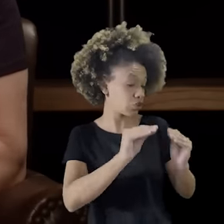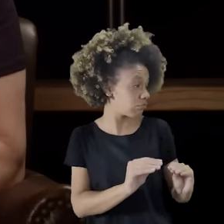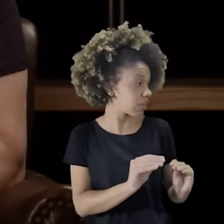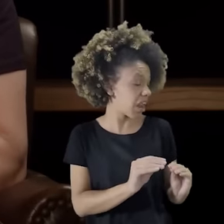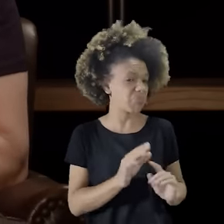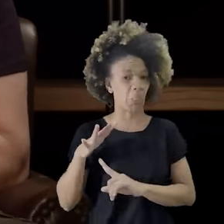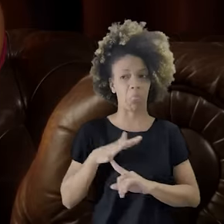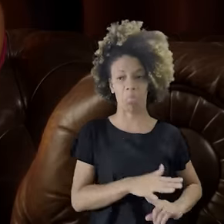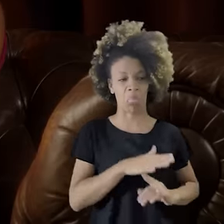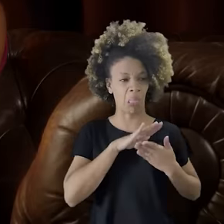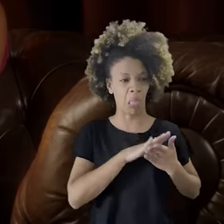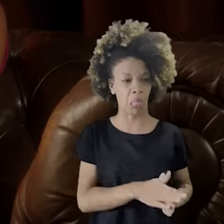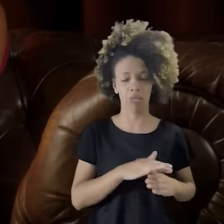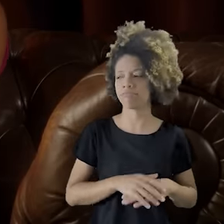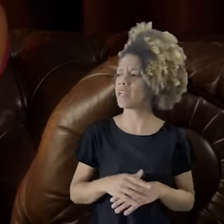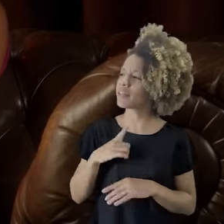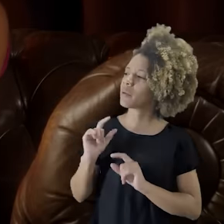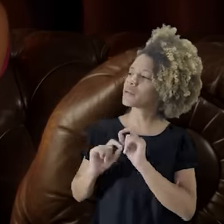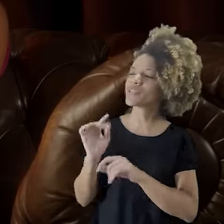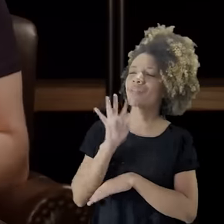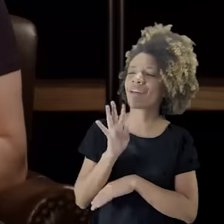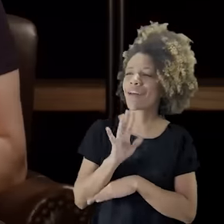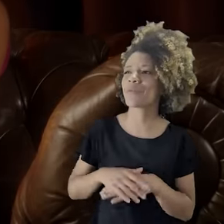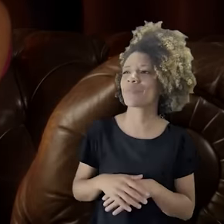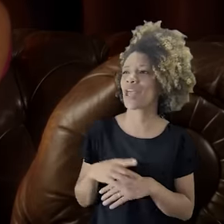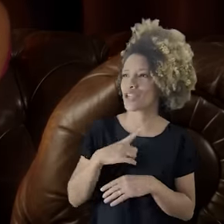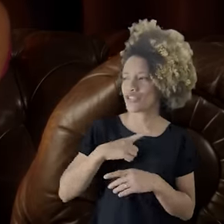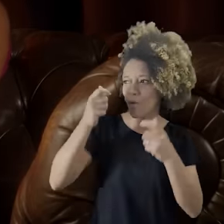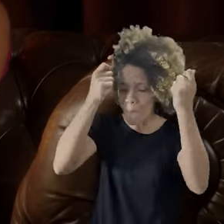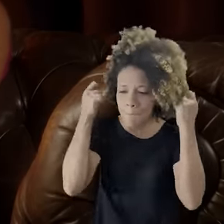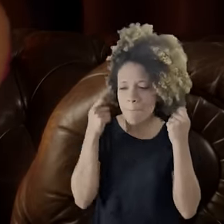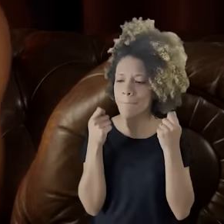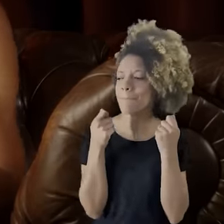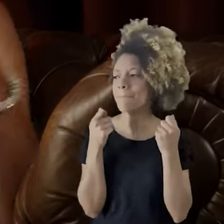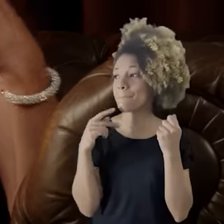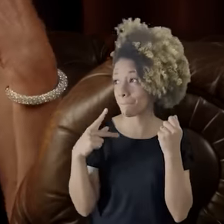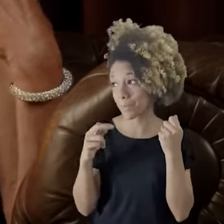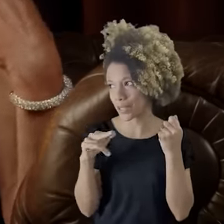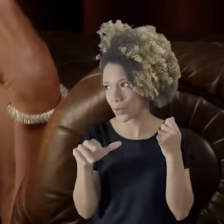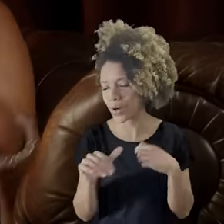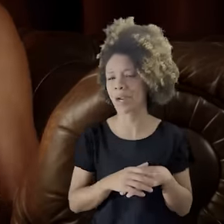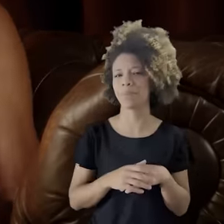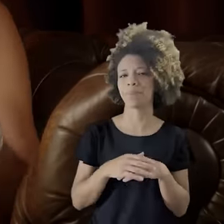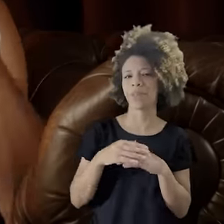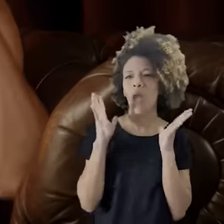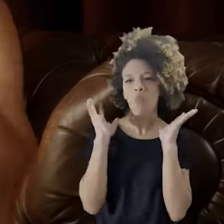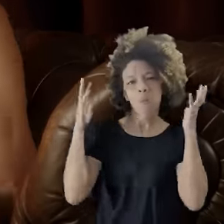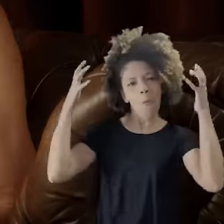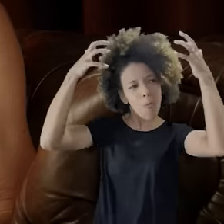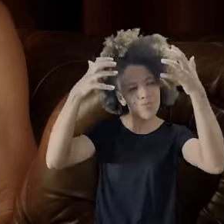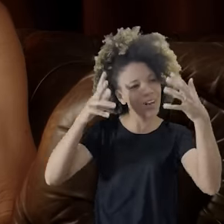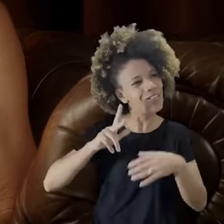lado ela vai te rejeita um negócio tão legal Sabe uma vez eu eu ganhei uma peruca de uma amiga minha e uma peruca com o cabelo afro